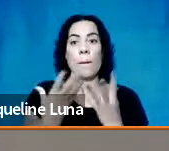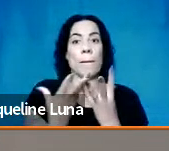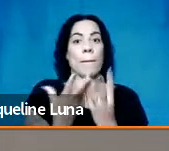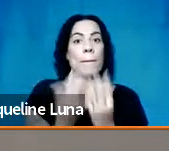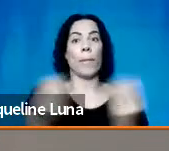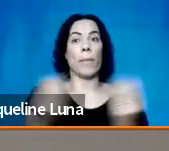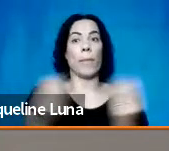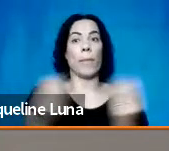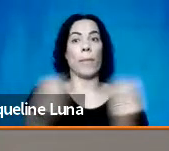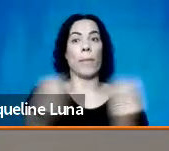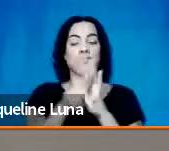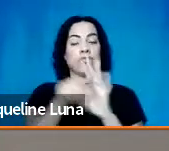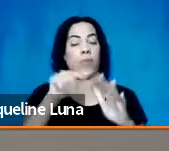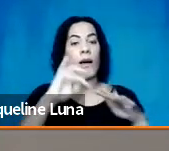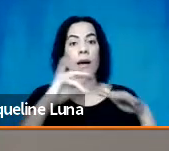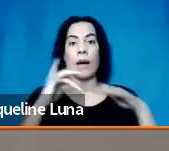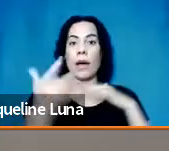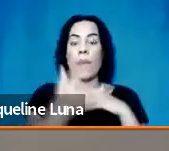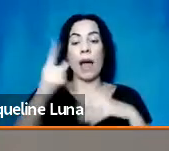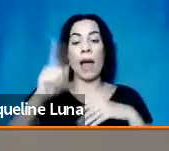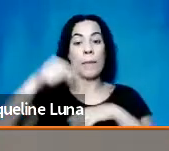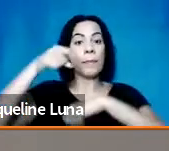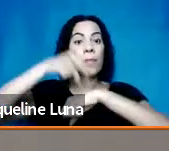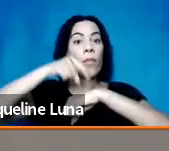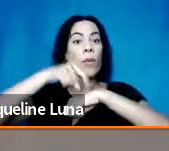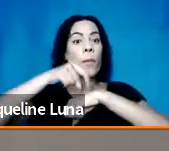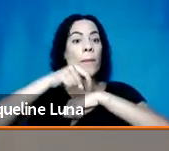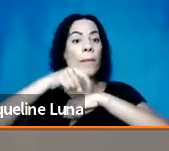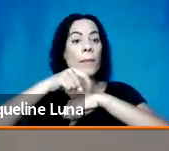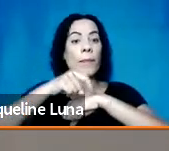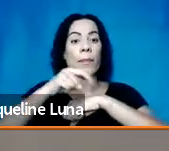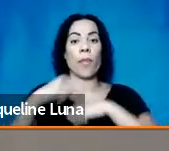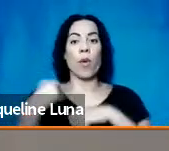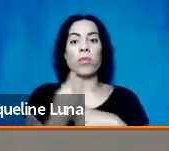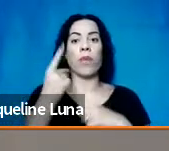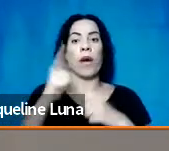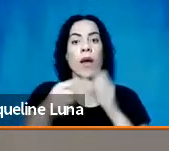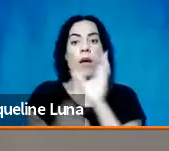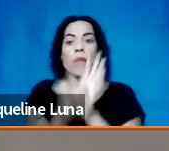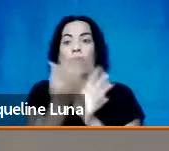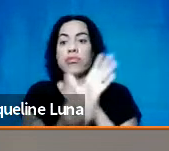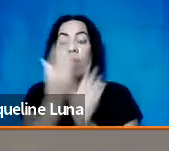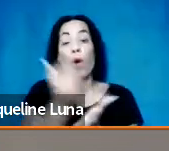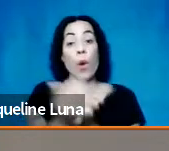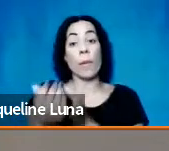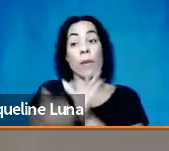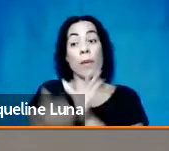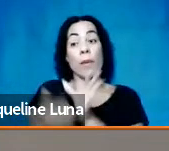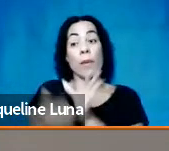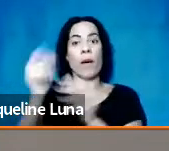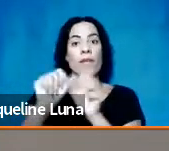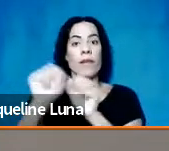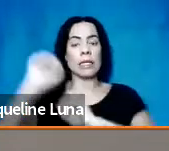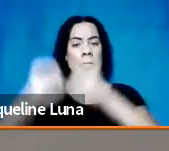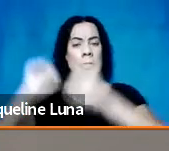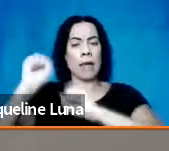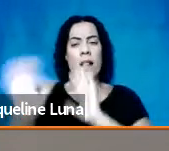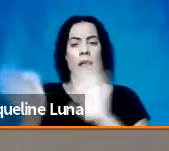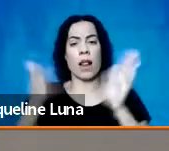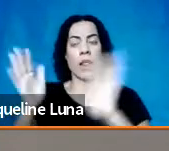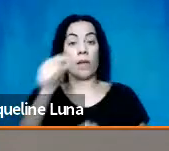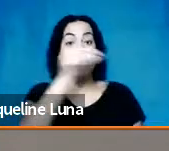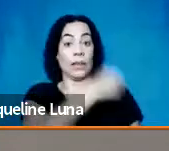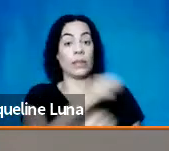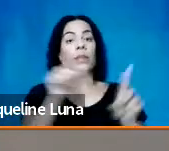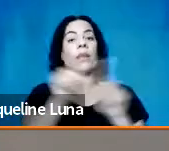impacto nas redes sociais, a gente estava no momento de produção, início de produção da vacina e o atraso, né,